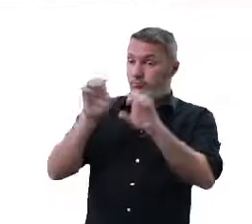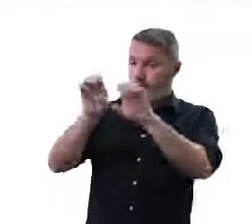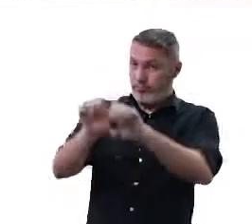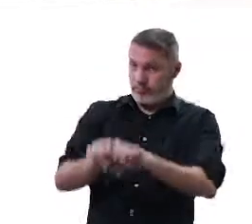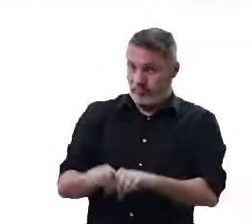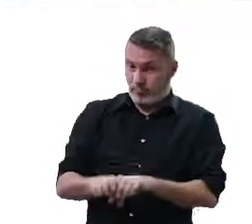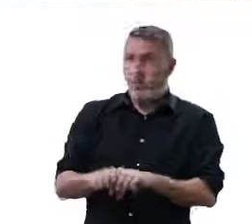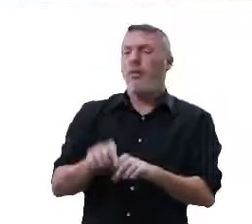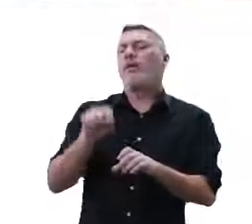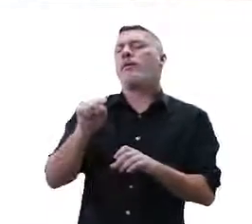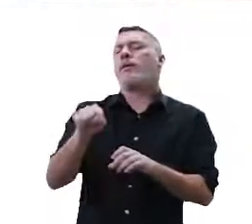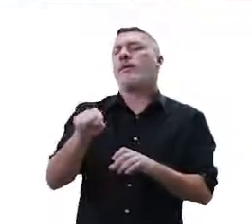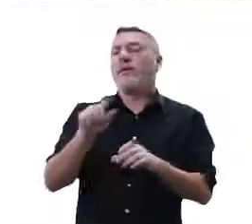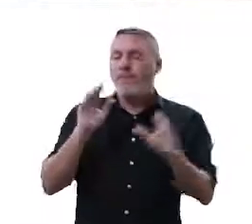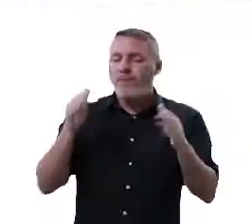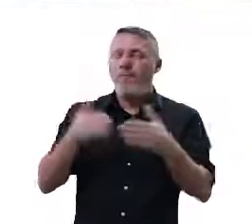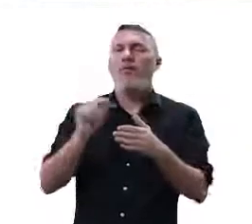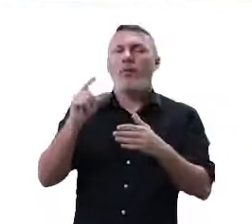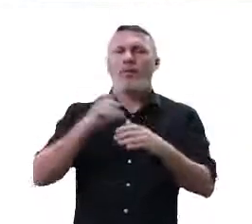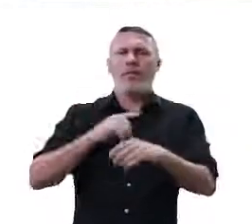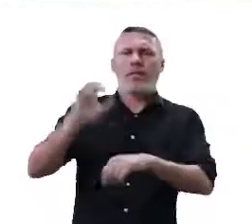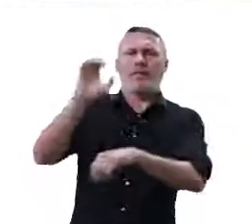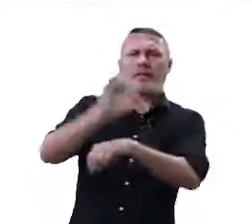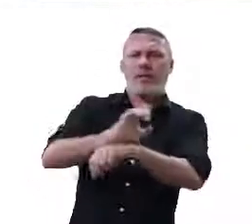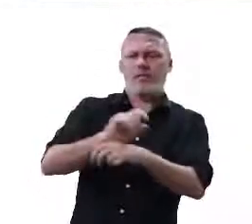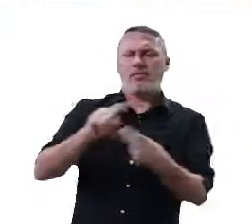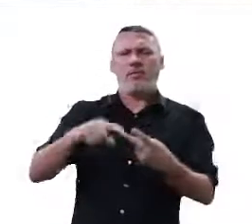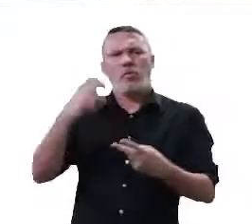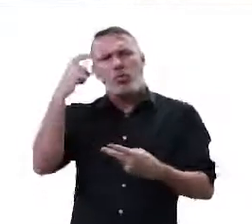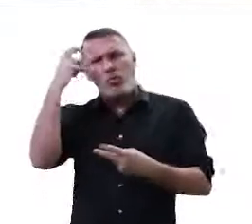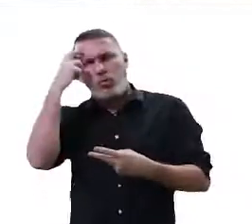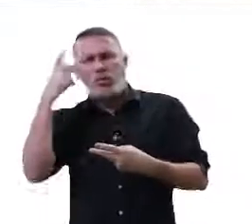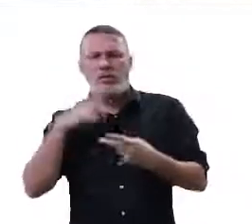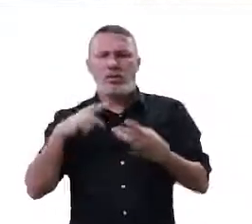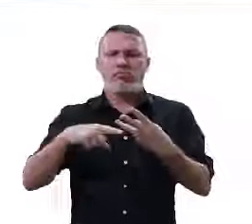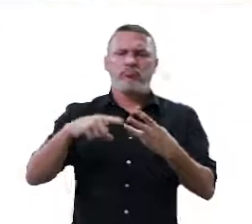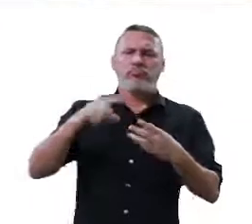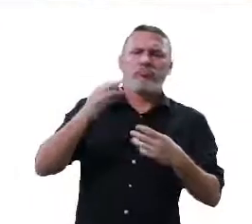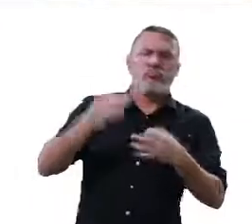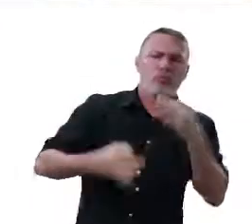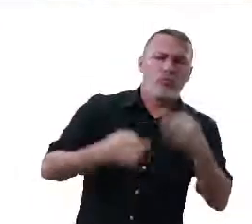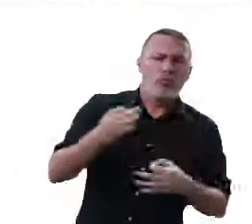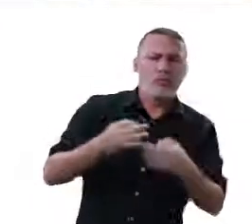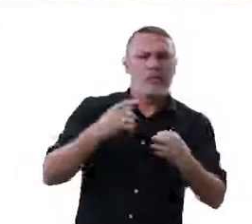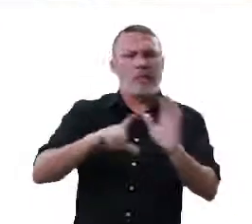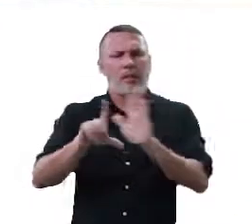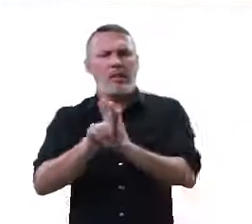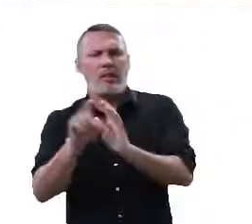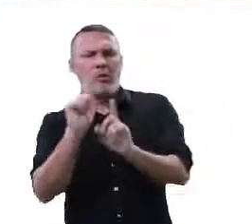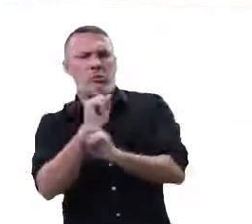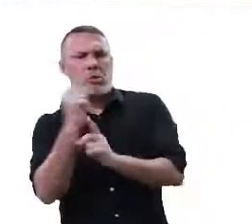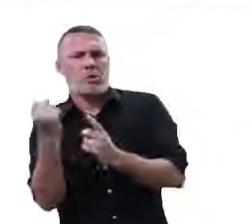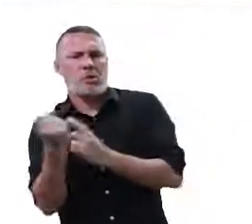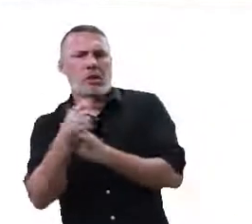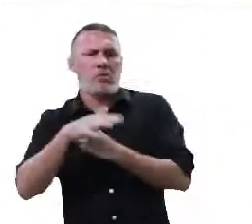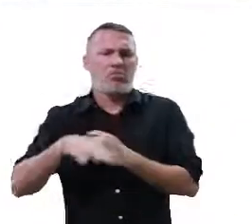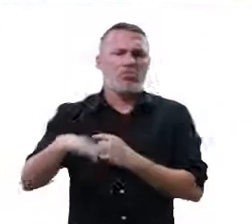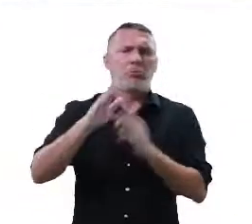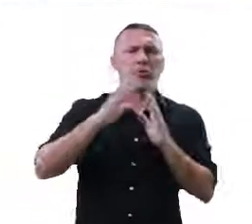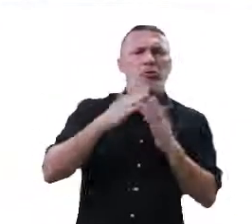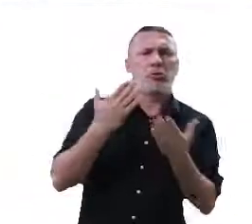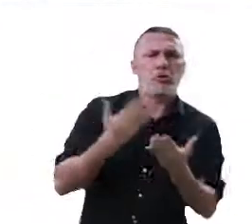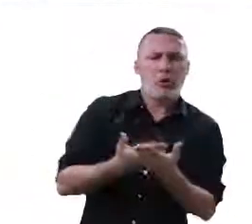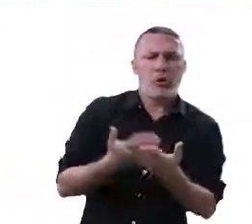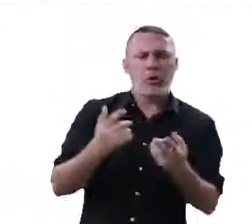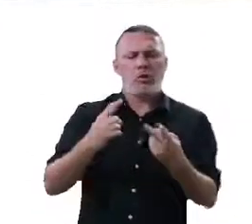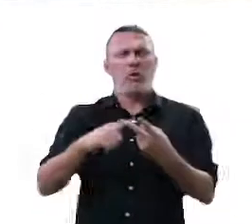vez, ela é caracterizada pela presença do Estado, da cultura, dos aparelhos jurídicos, dos instrumentos